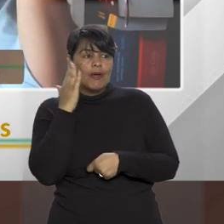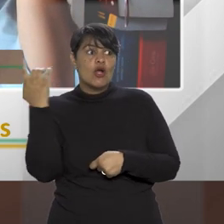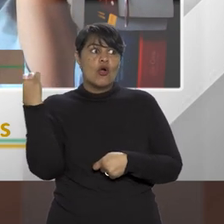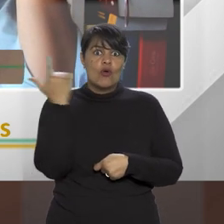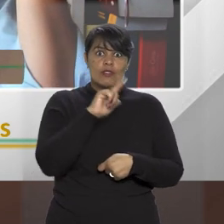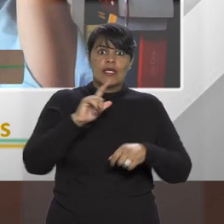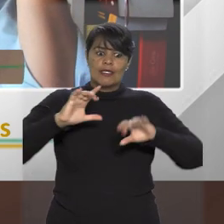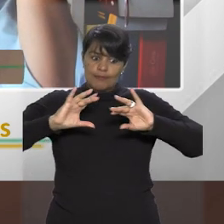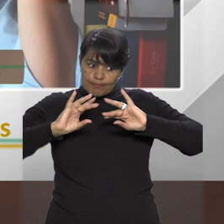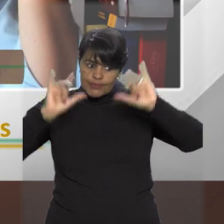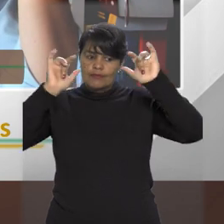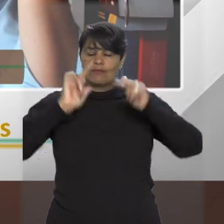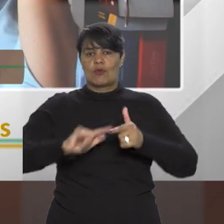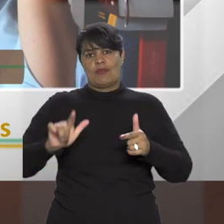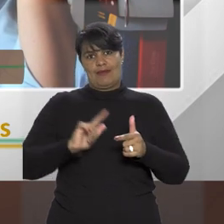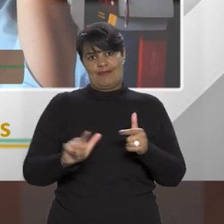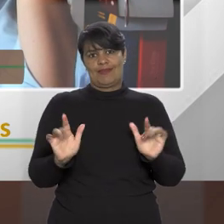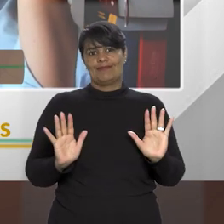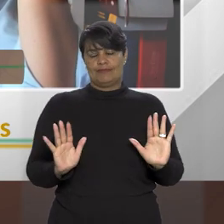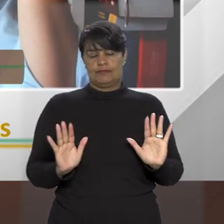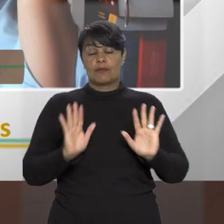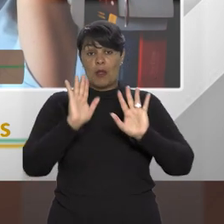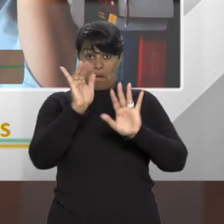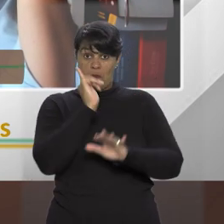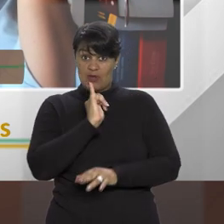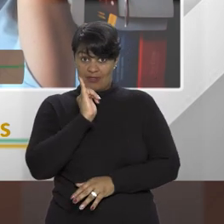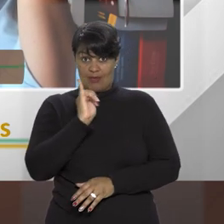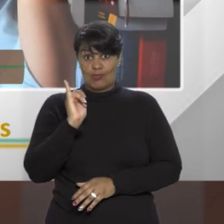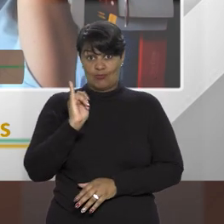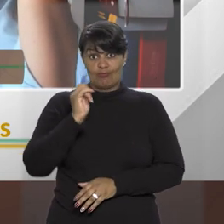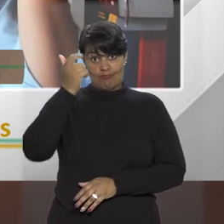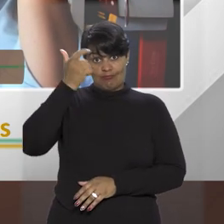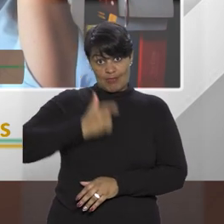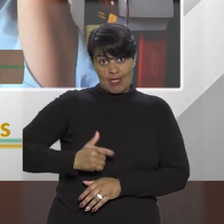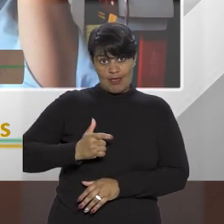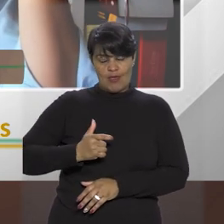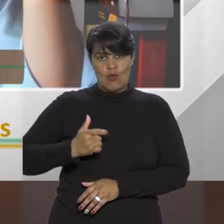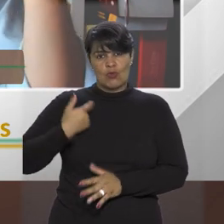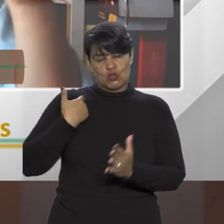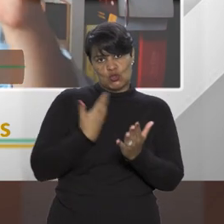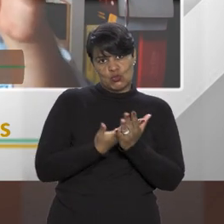durante meu curso de graduação, há quase 30 anos,